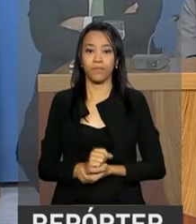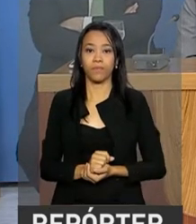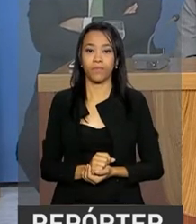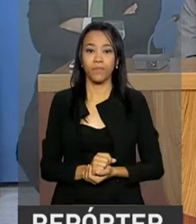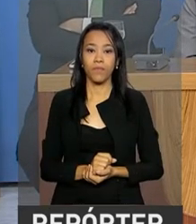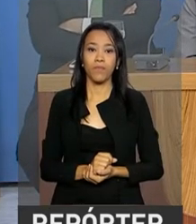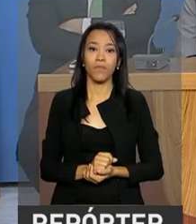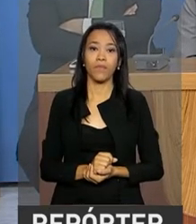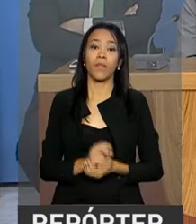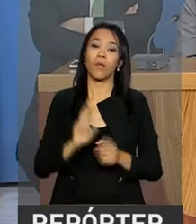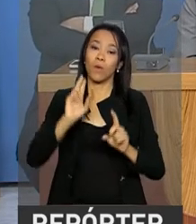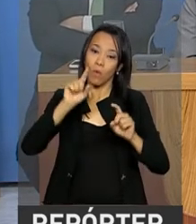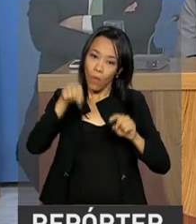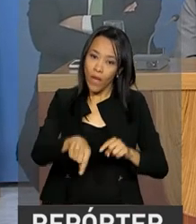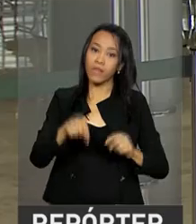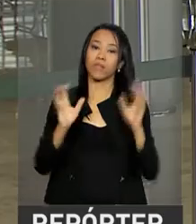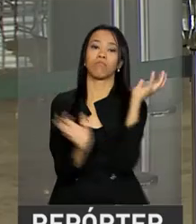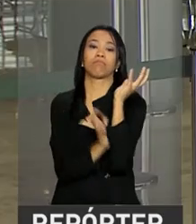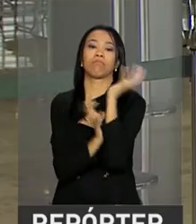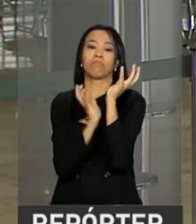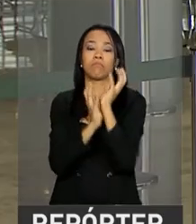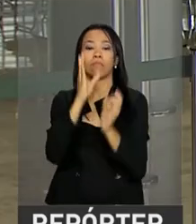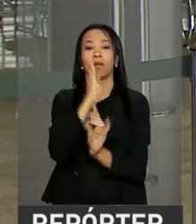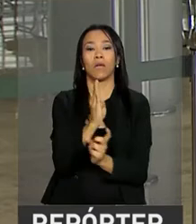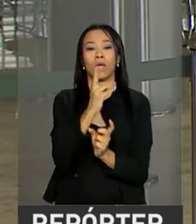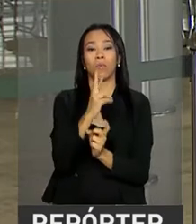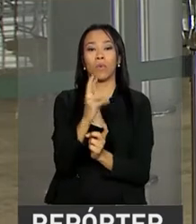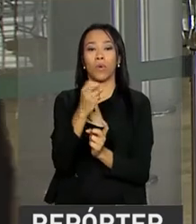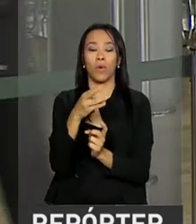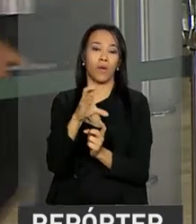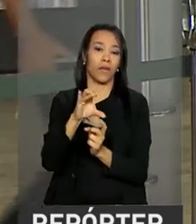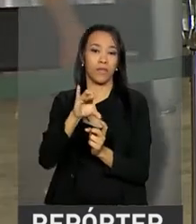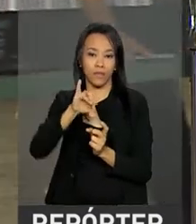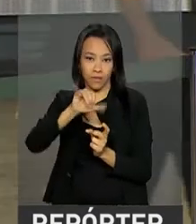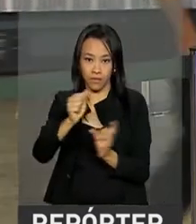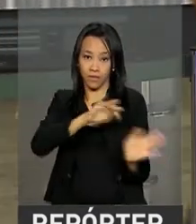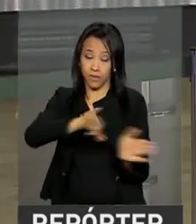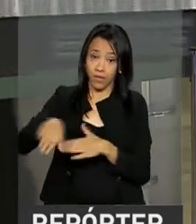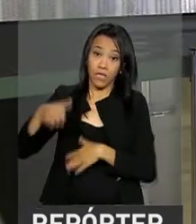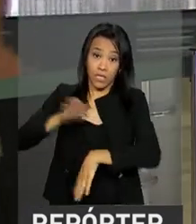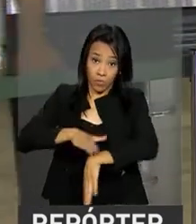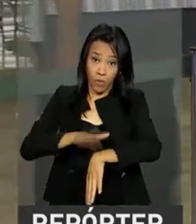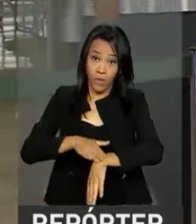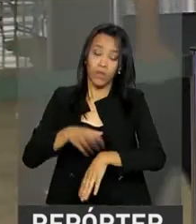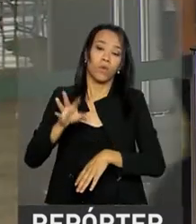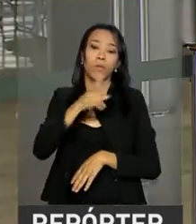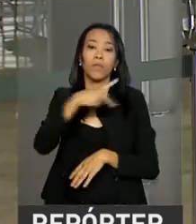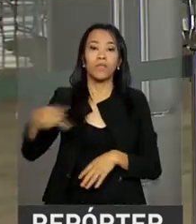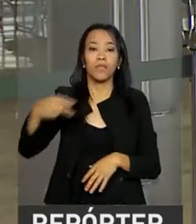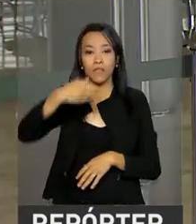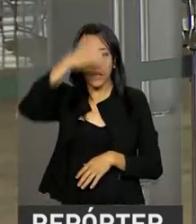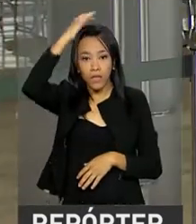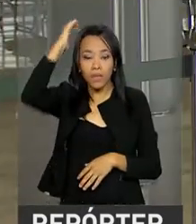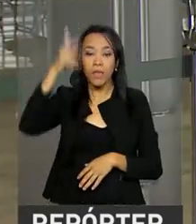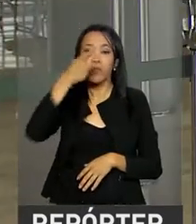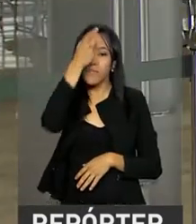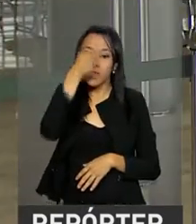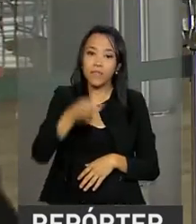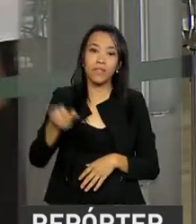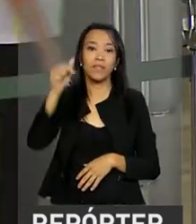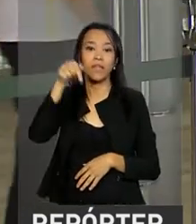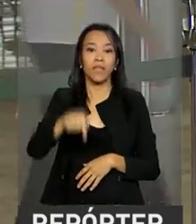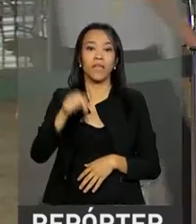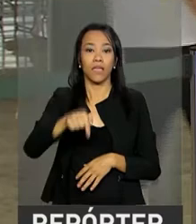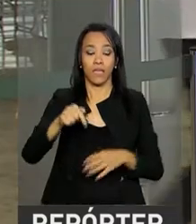bura burocracia e neste momento o presidente michel também visita aqui em brasília o centro de